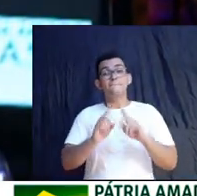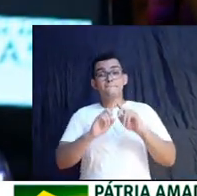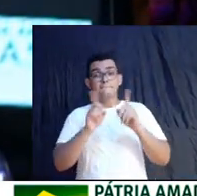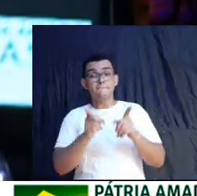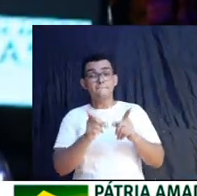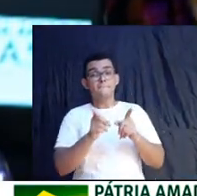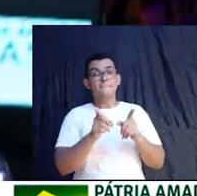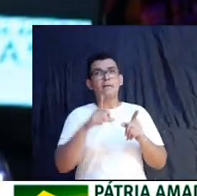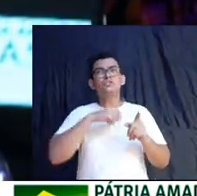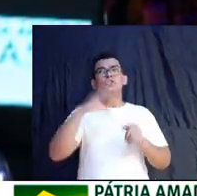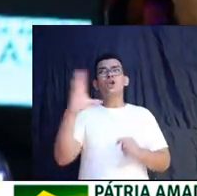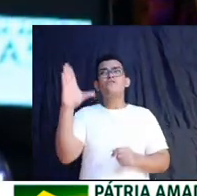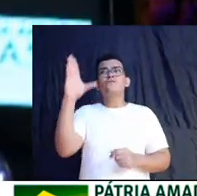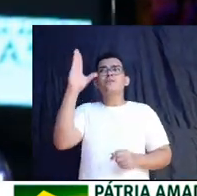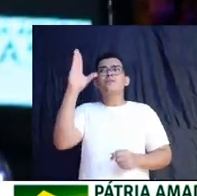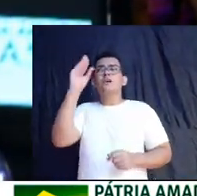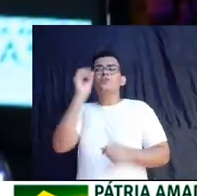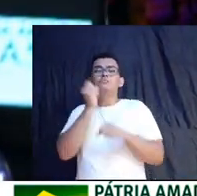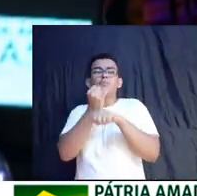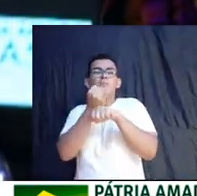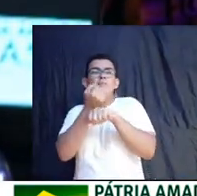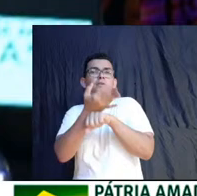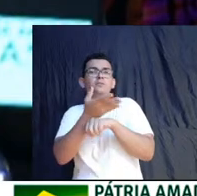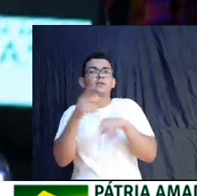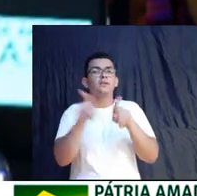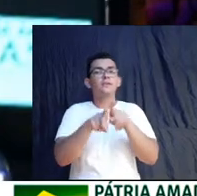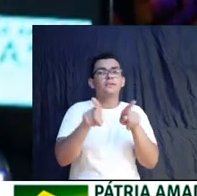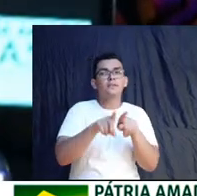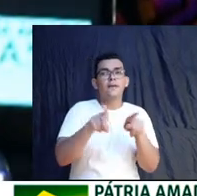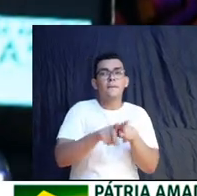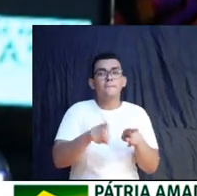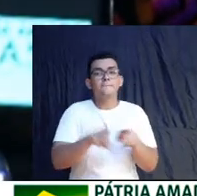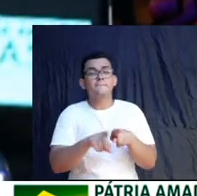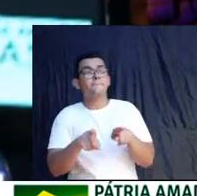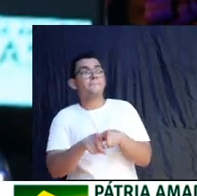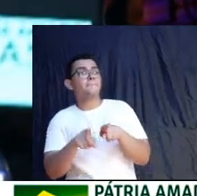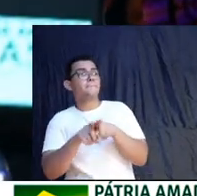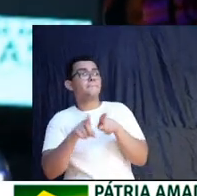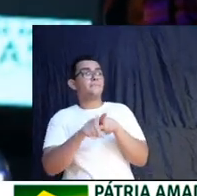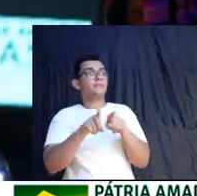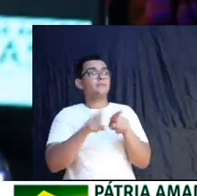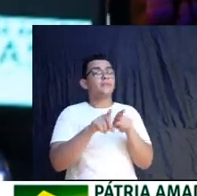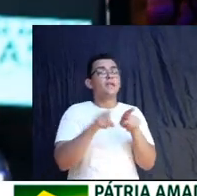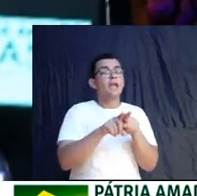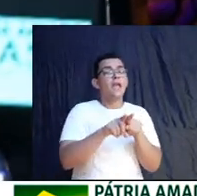a noite vai se agonizando no clarão da aurora,